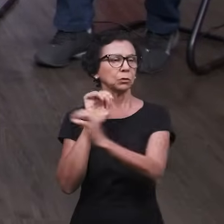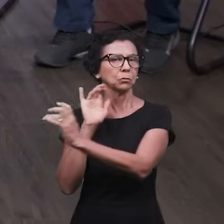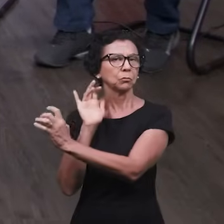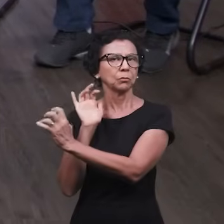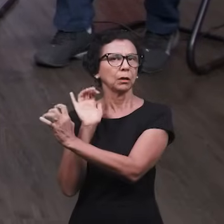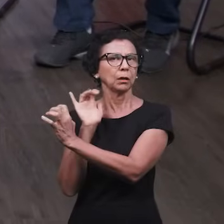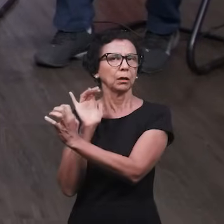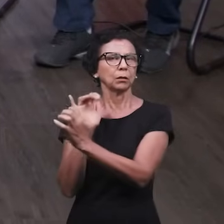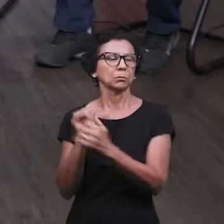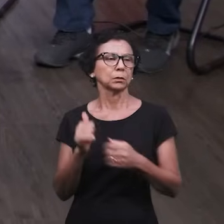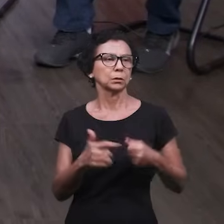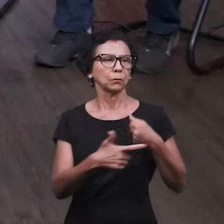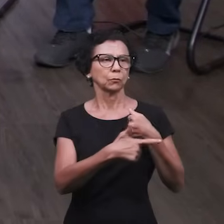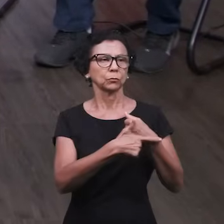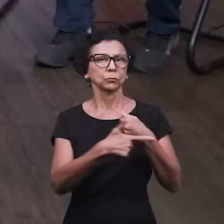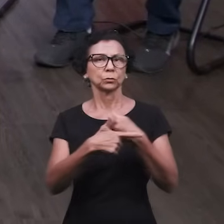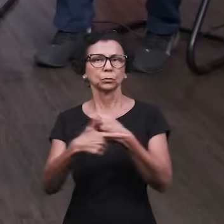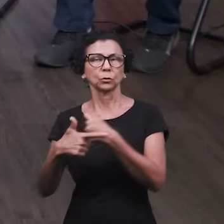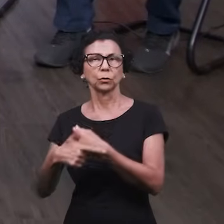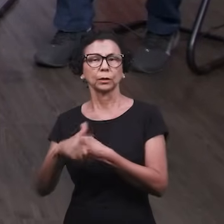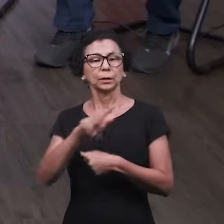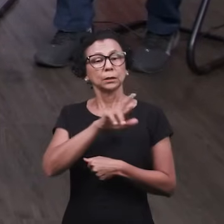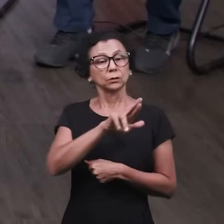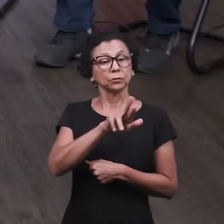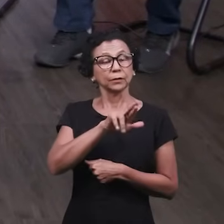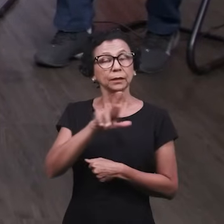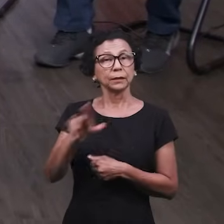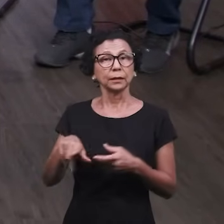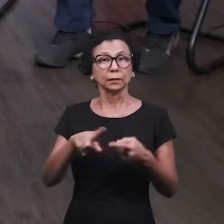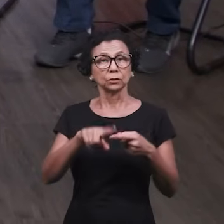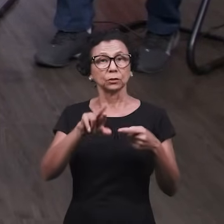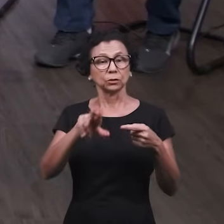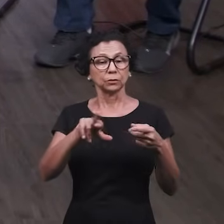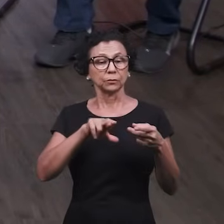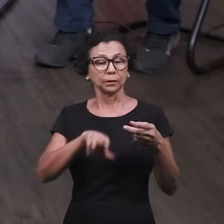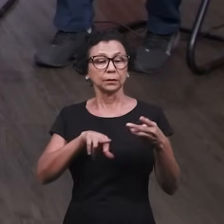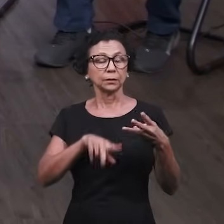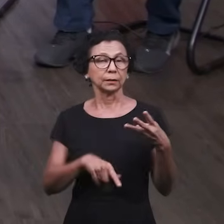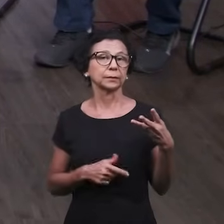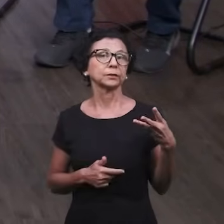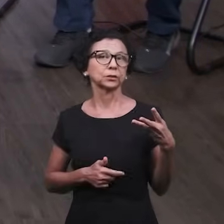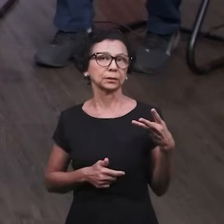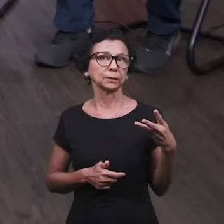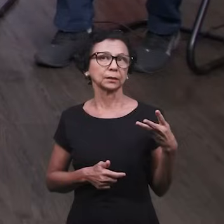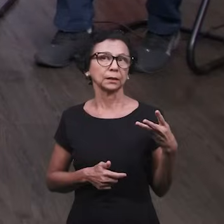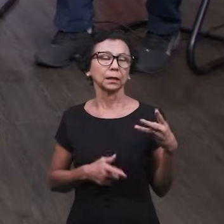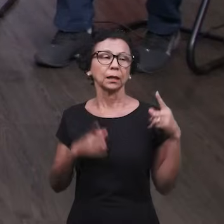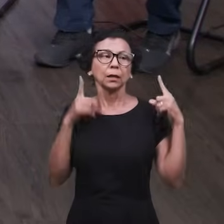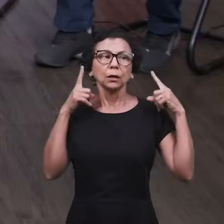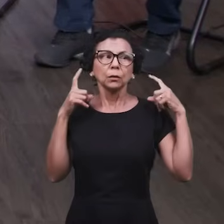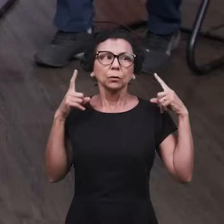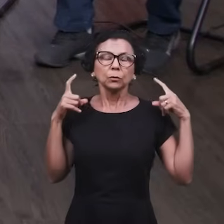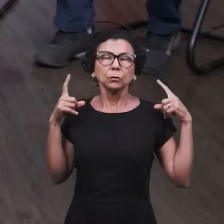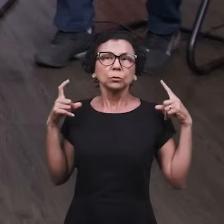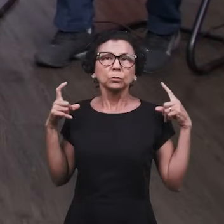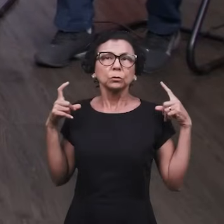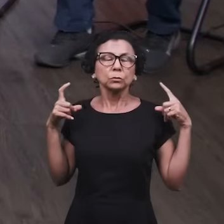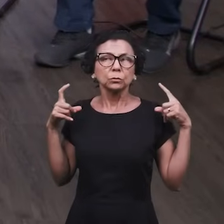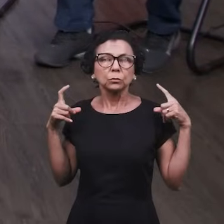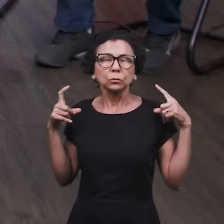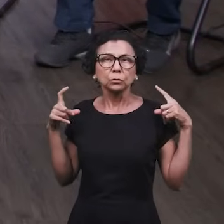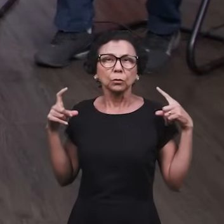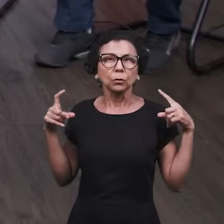a flauta faz outro papel. E veja, cada um, né, no seu momento, o som ele vai